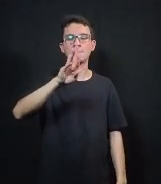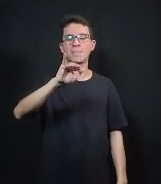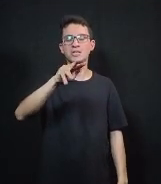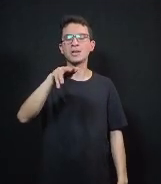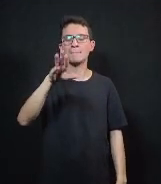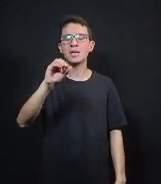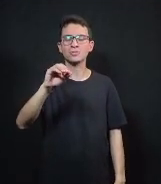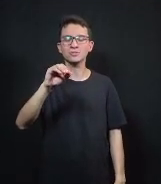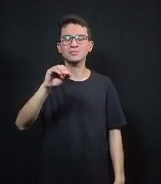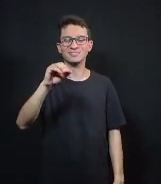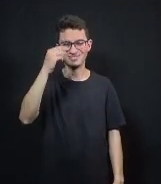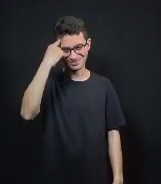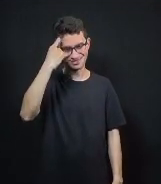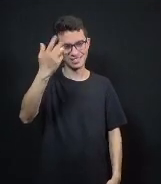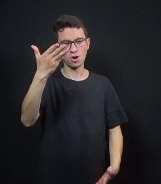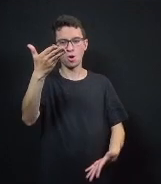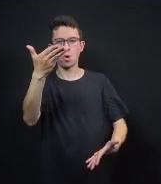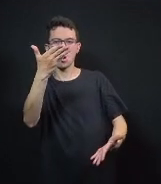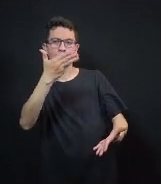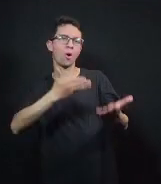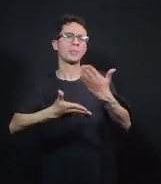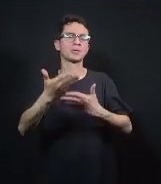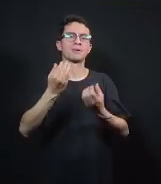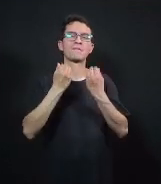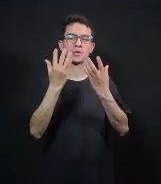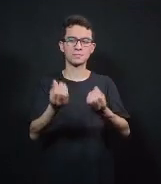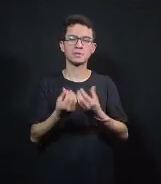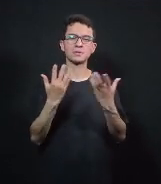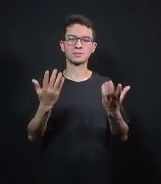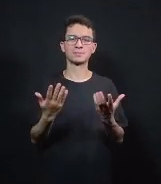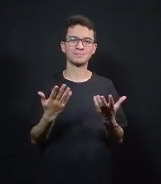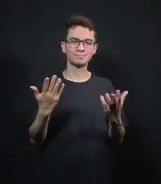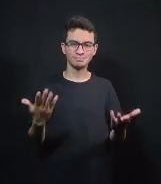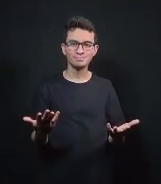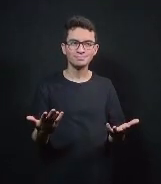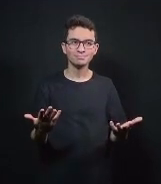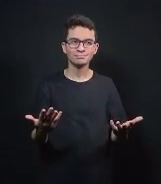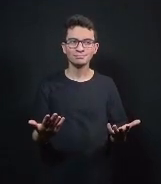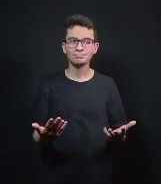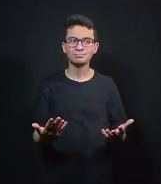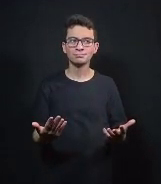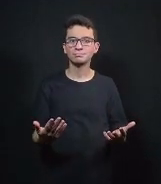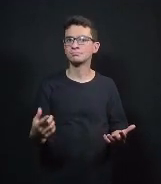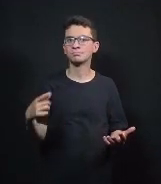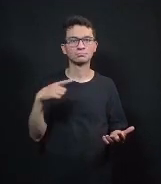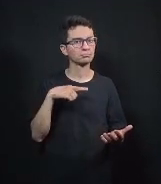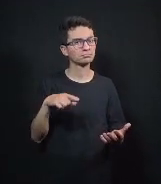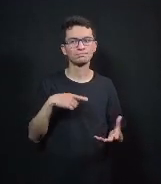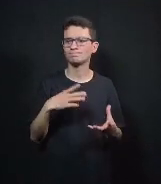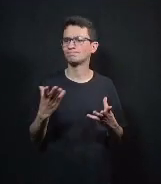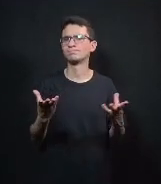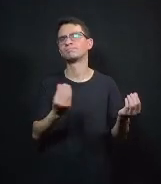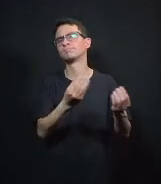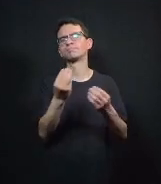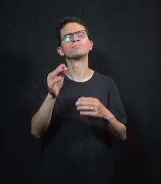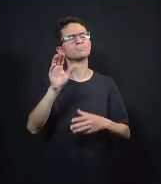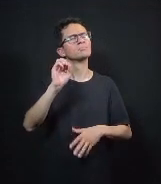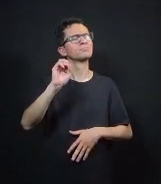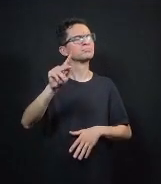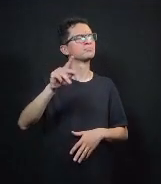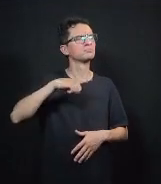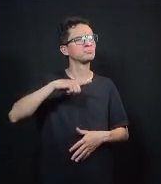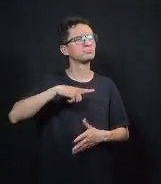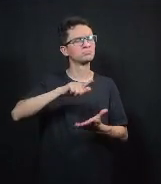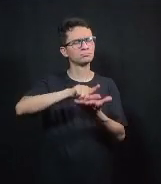relevante de desinformação por meio de comunicação de massa. A gente tem mau jornalismo, a gente tem outros. É um problema de